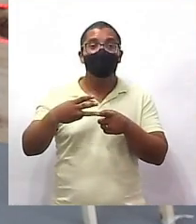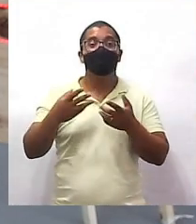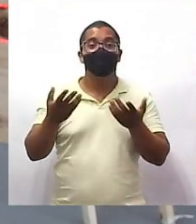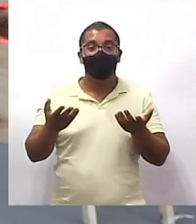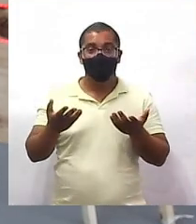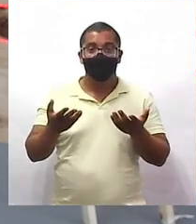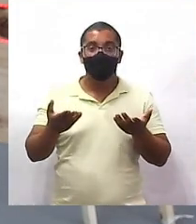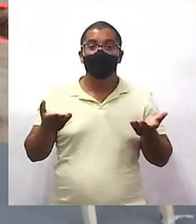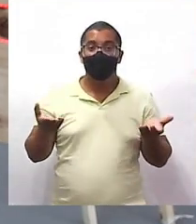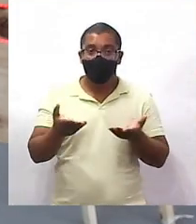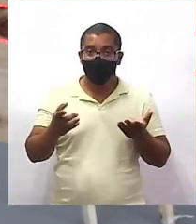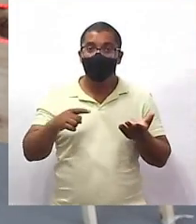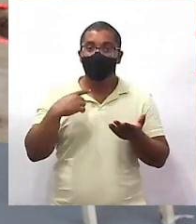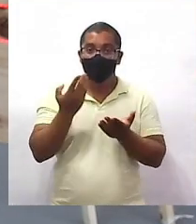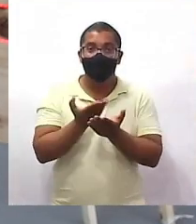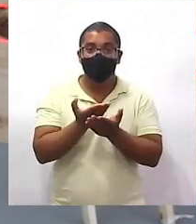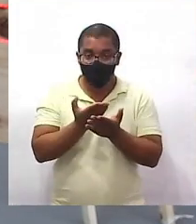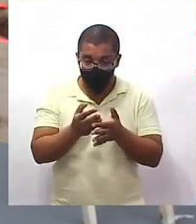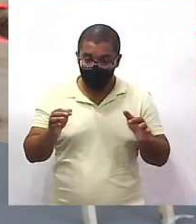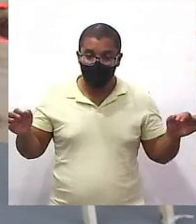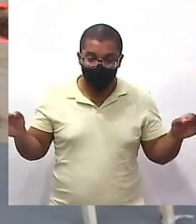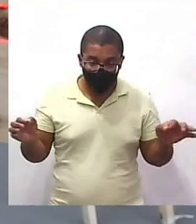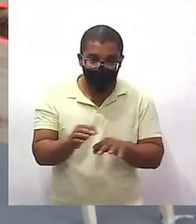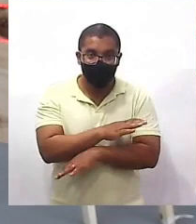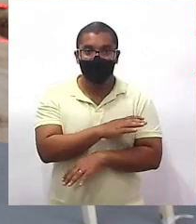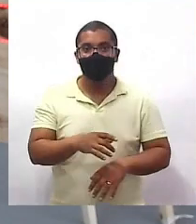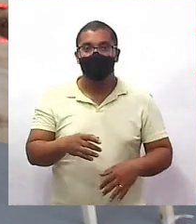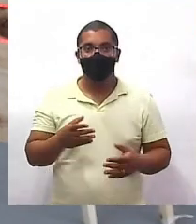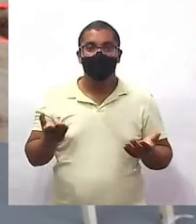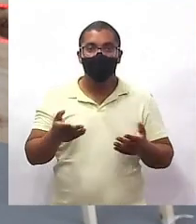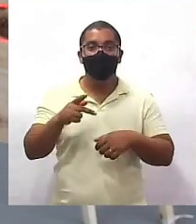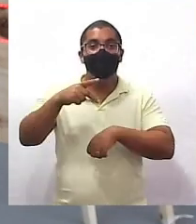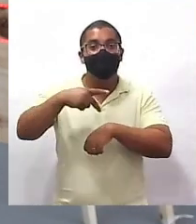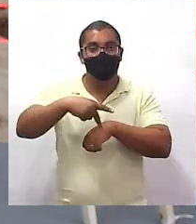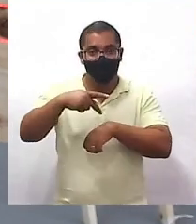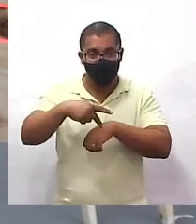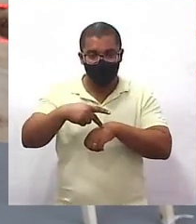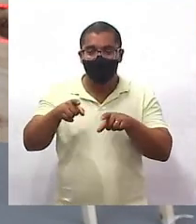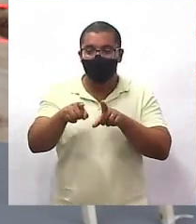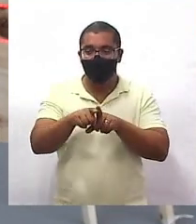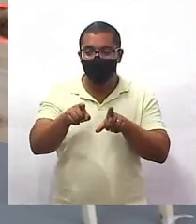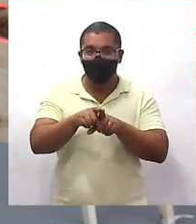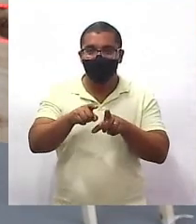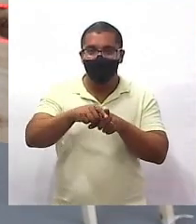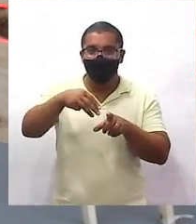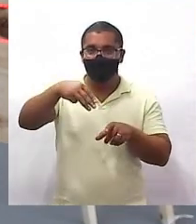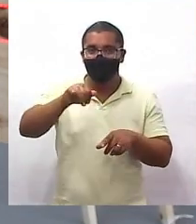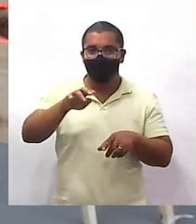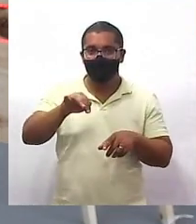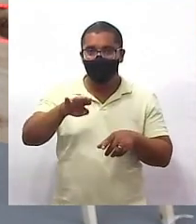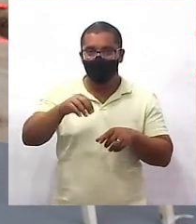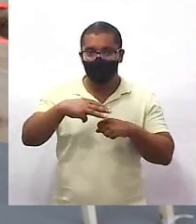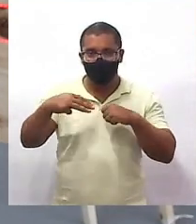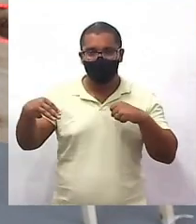gente vai concluindo a nossa aula aí das rochas e de minerais, que é a aula de número